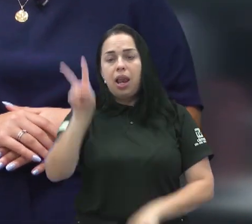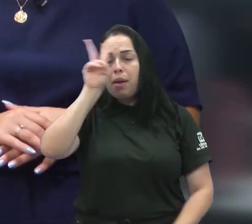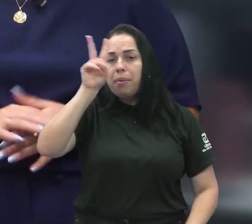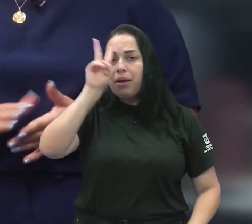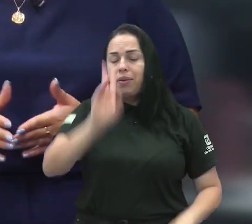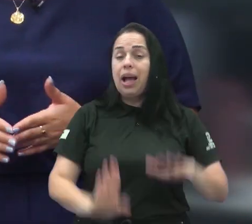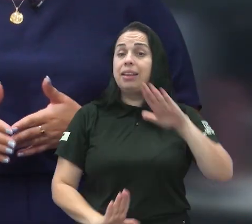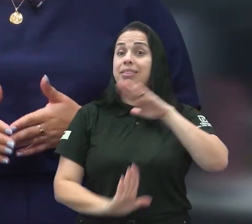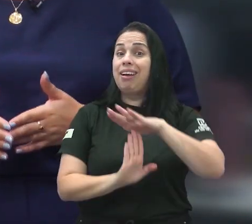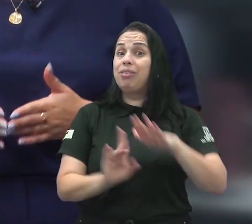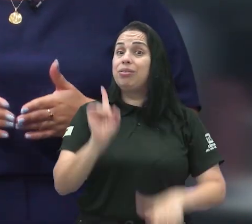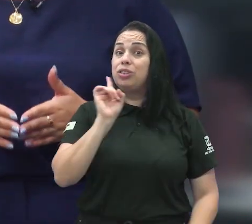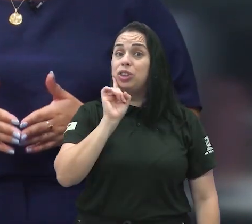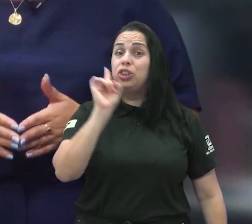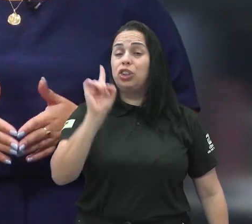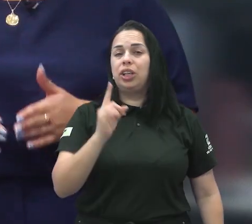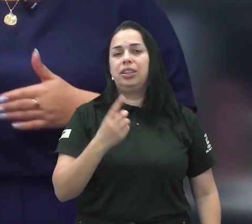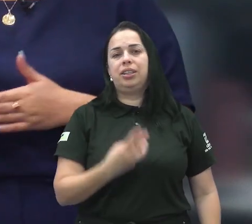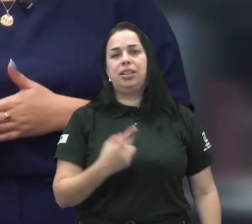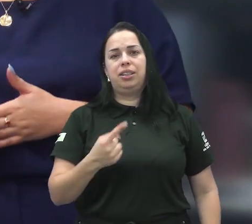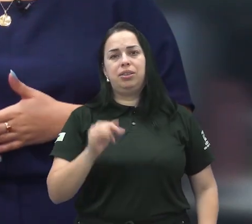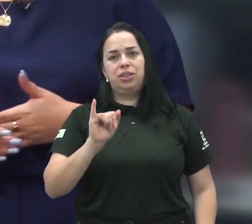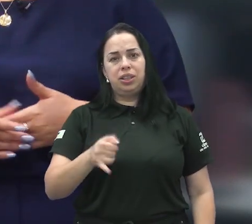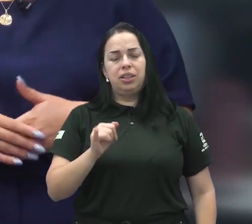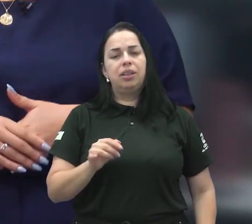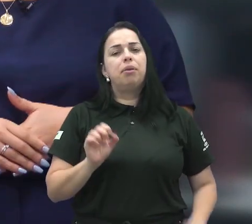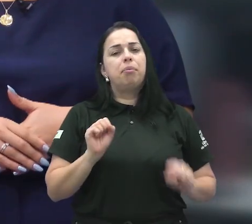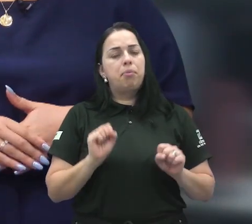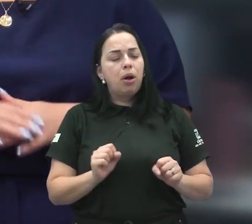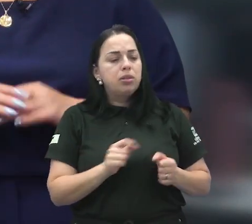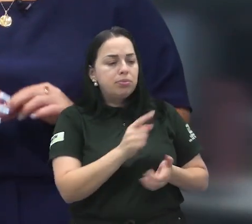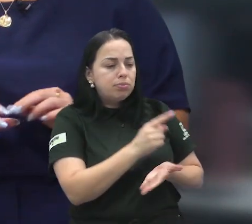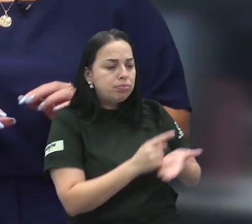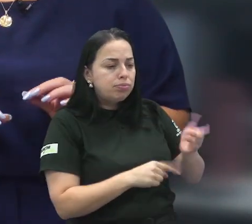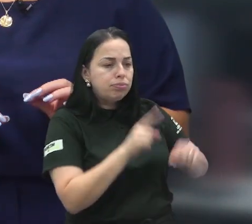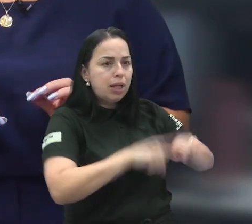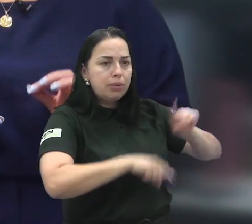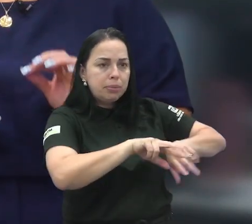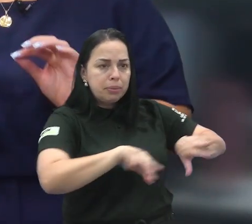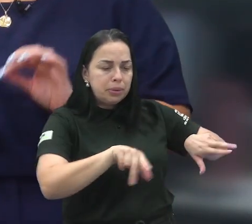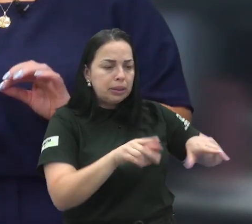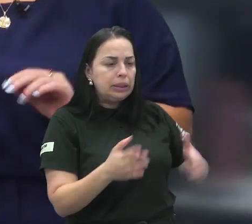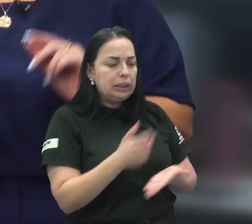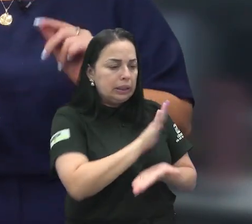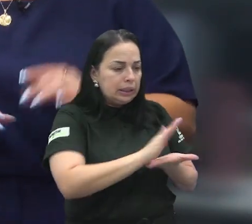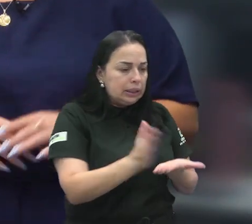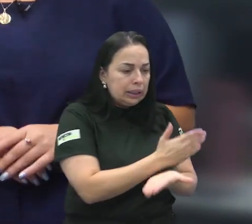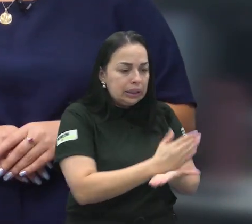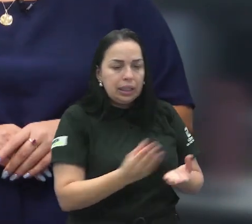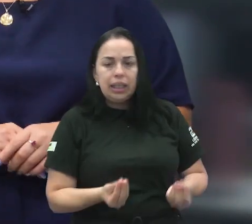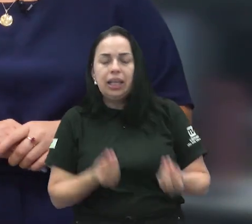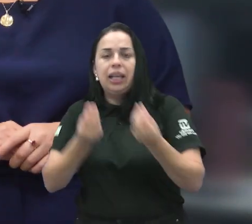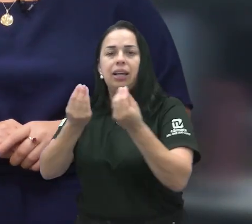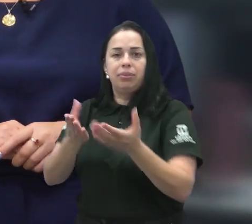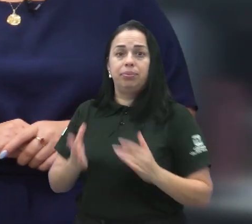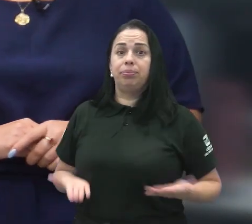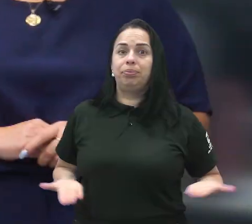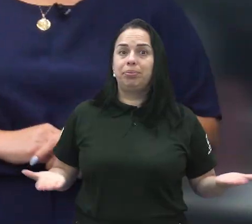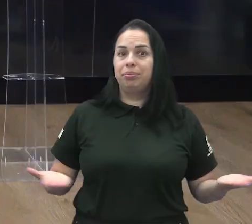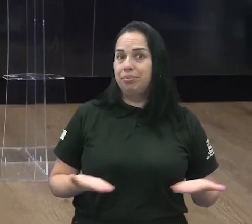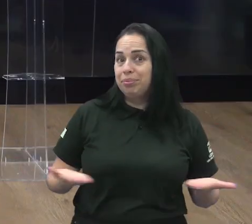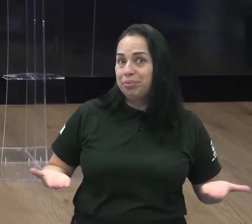informações. E lembrando que a ação acontece até o dia 31 de janeiro, então dá tempo de separar os materiais para ajudar nessa